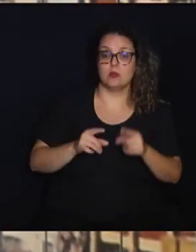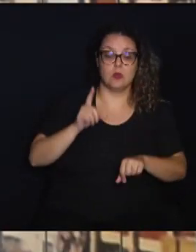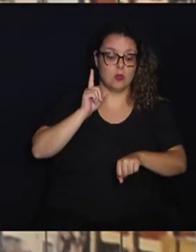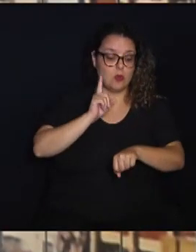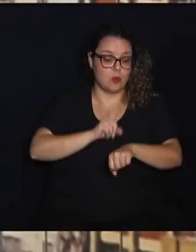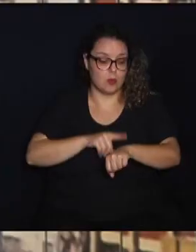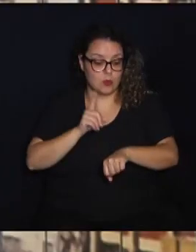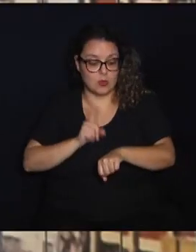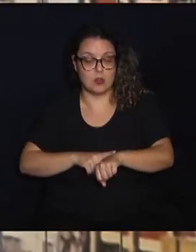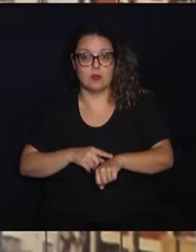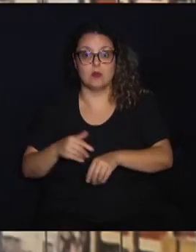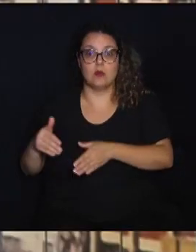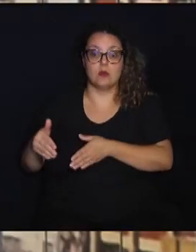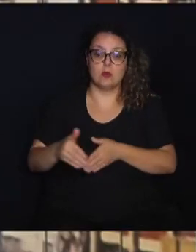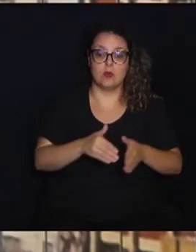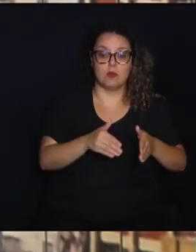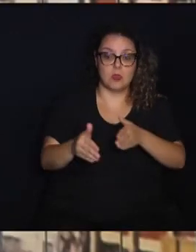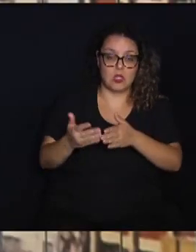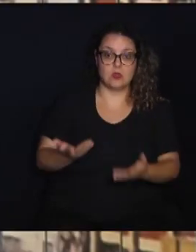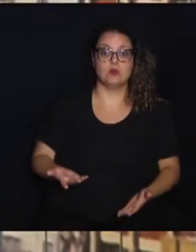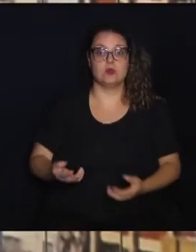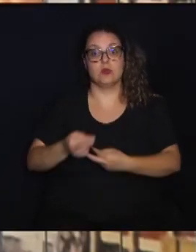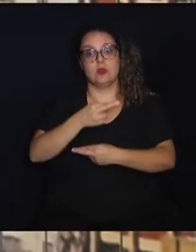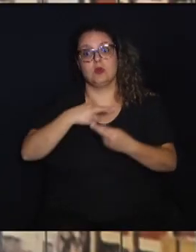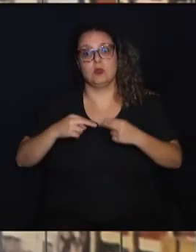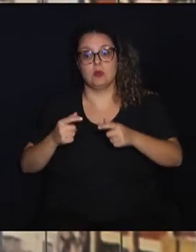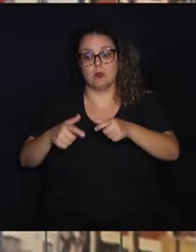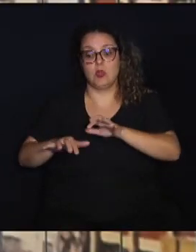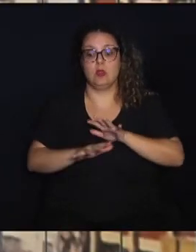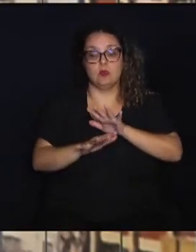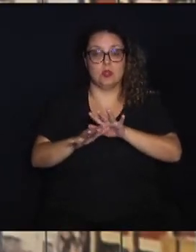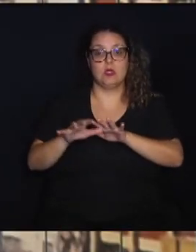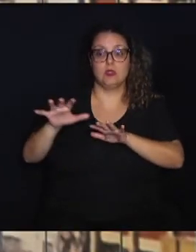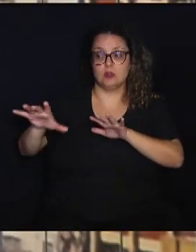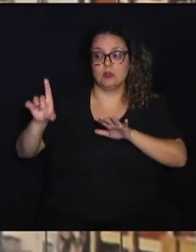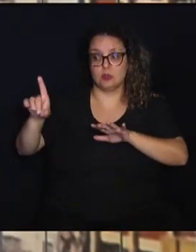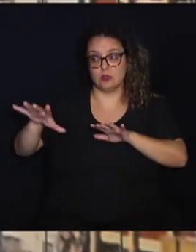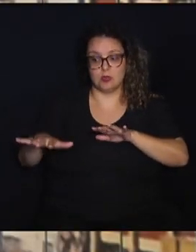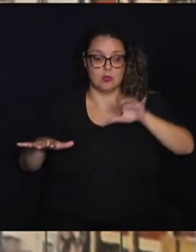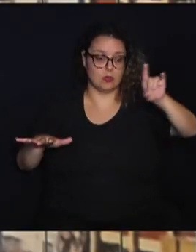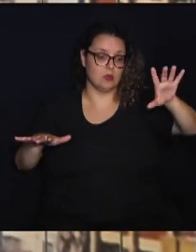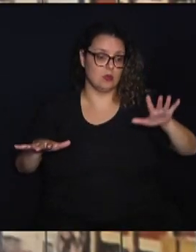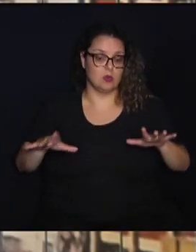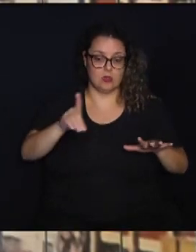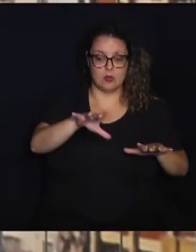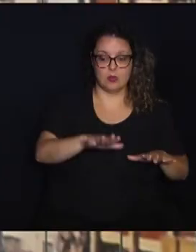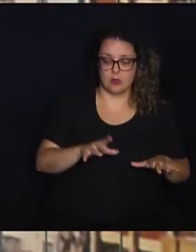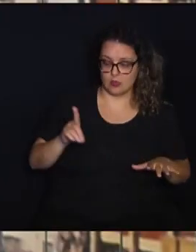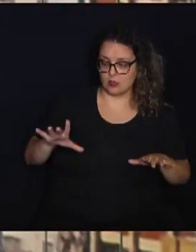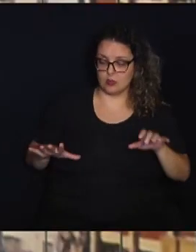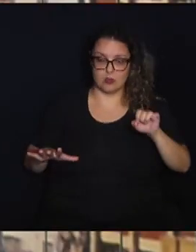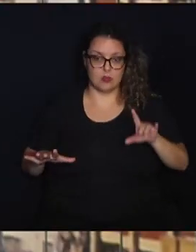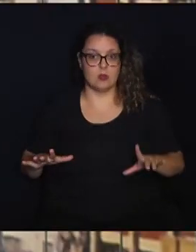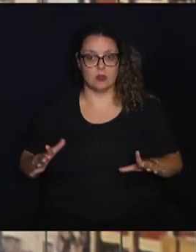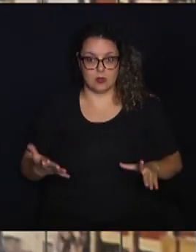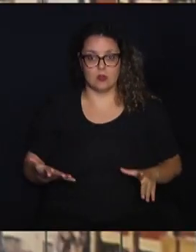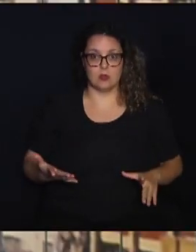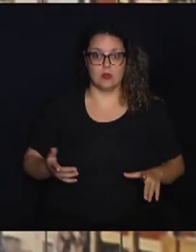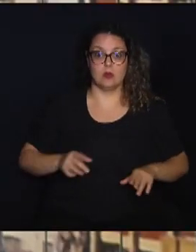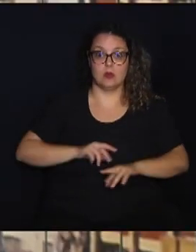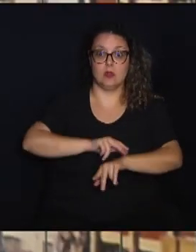horários, itinerários e a relação dos blocos e os distritos também, onde eles vão estar. Entre